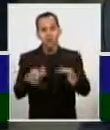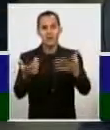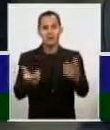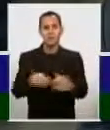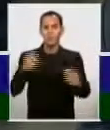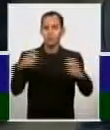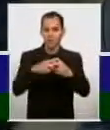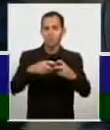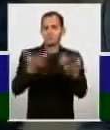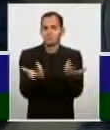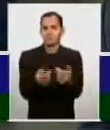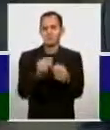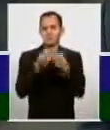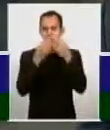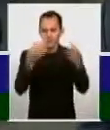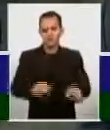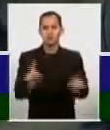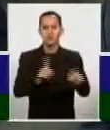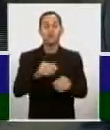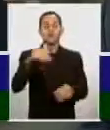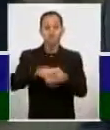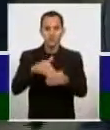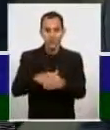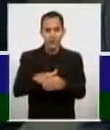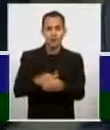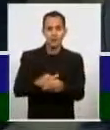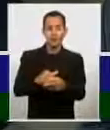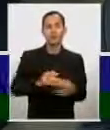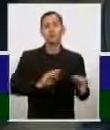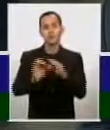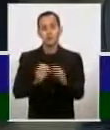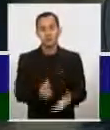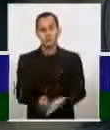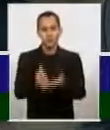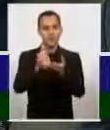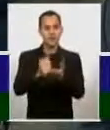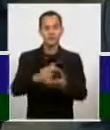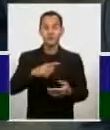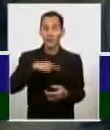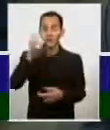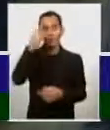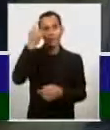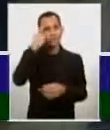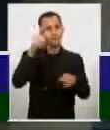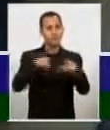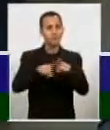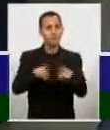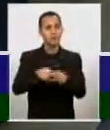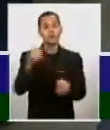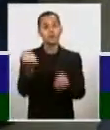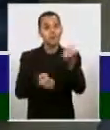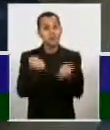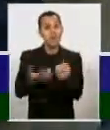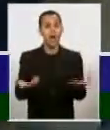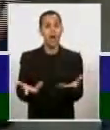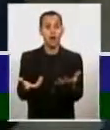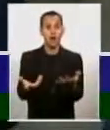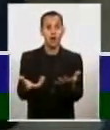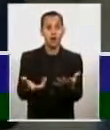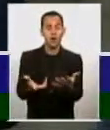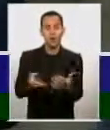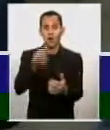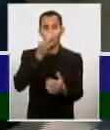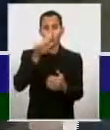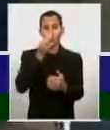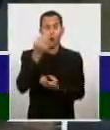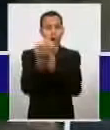não é a solução para o transbranco quebra-mola. Vamos voltar, eu vou votar no projeto favorável. Temos que pensar também nesses carros que jogam o som para